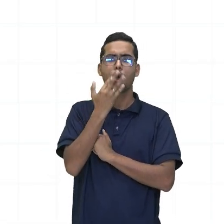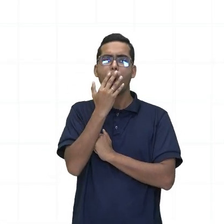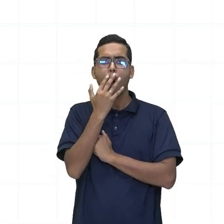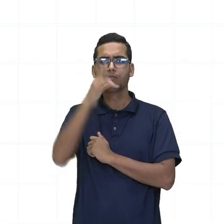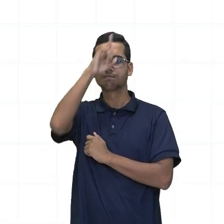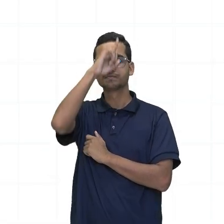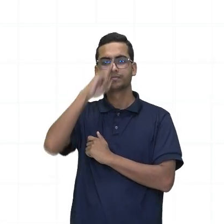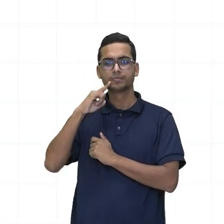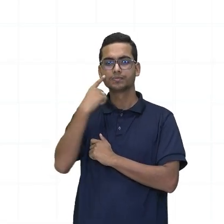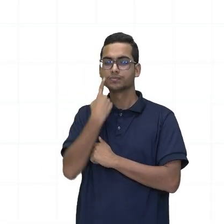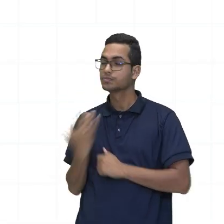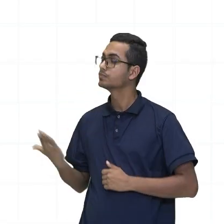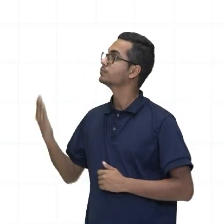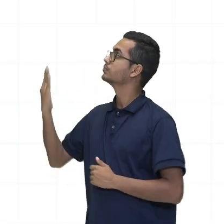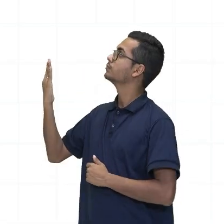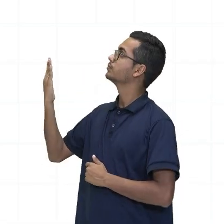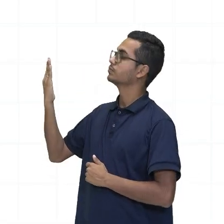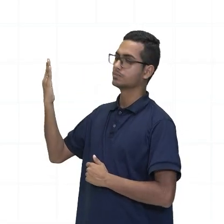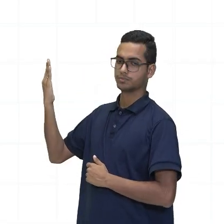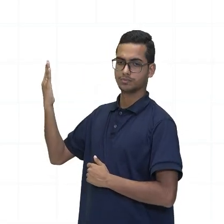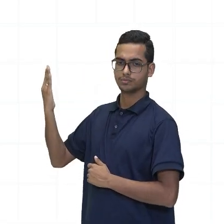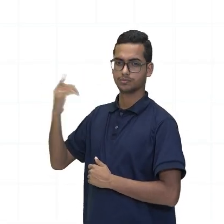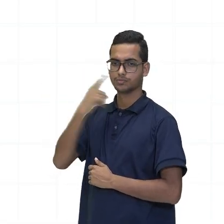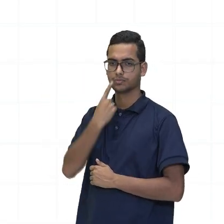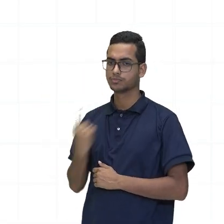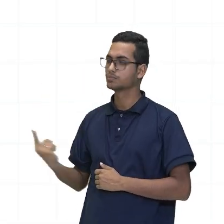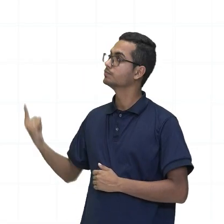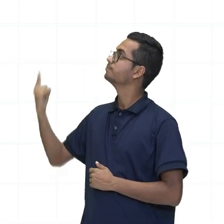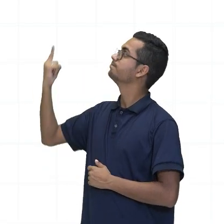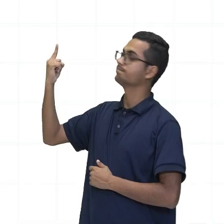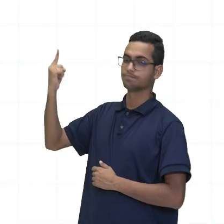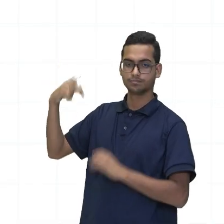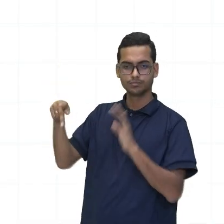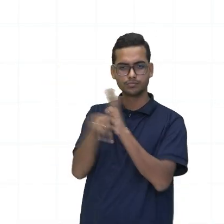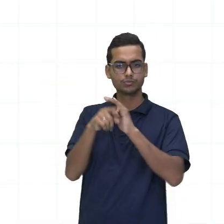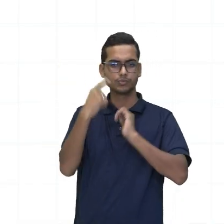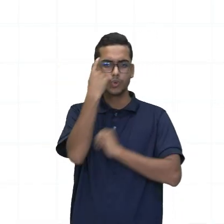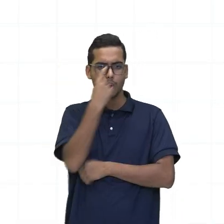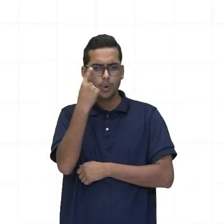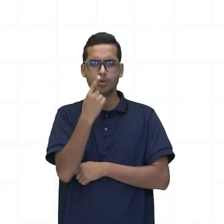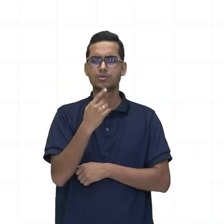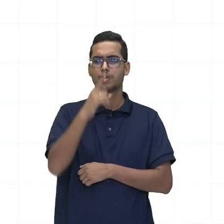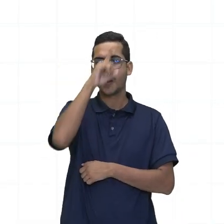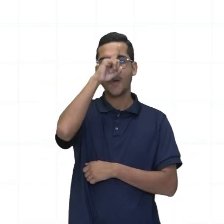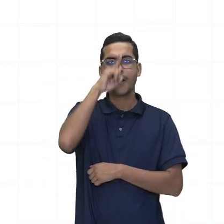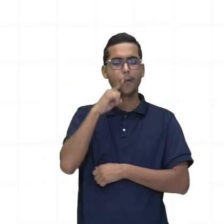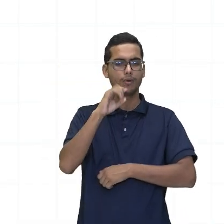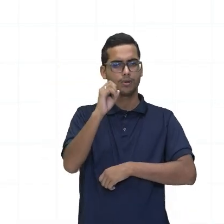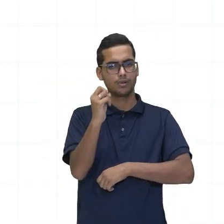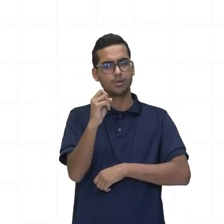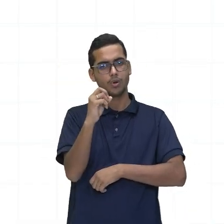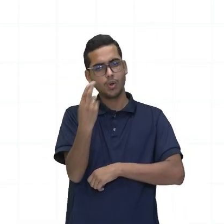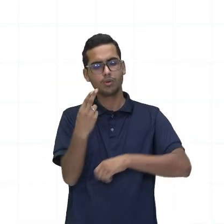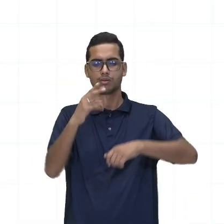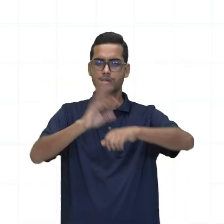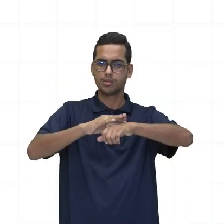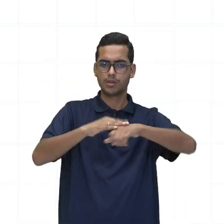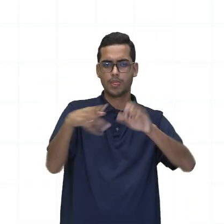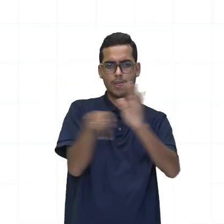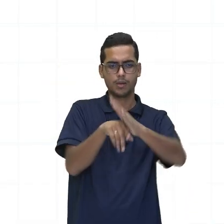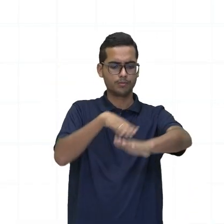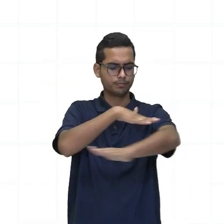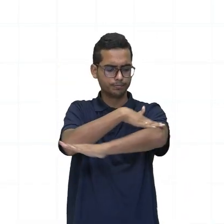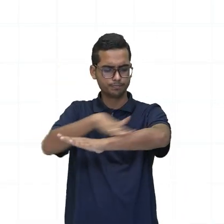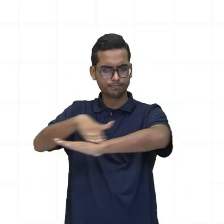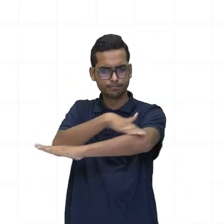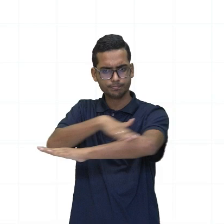icterícia, né? Para essa cor amarelada dos olhos e também algumas doenças da pele, tá? Para o caso